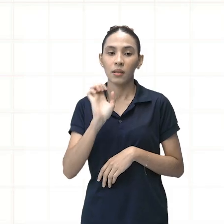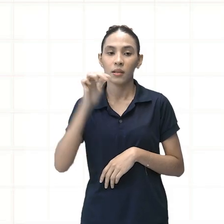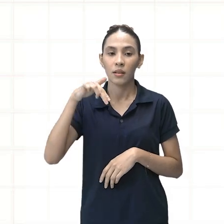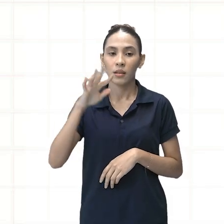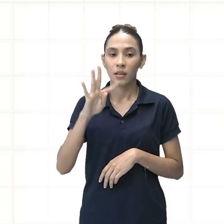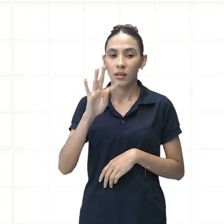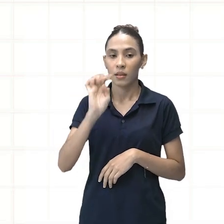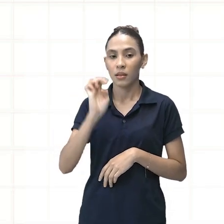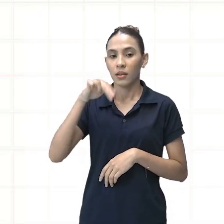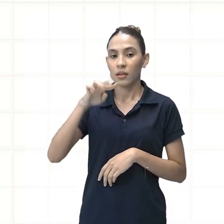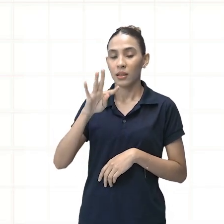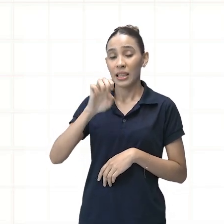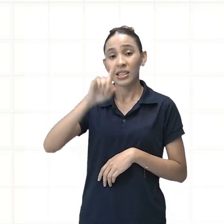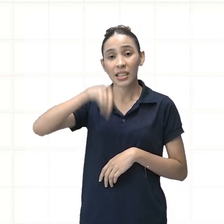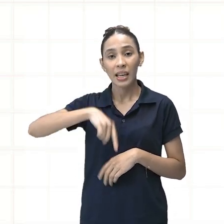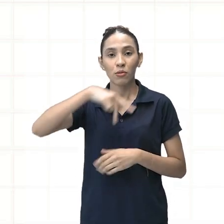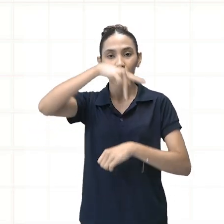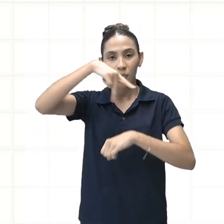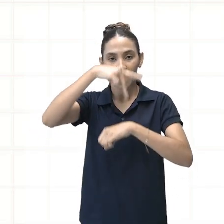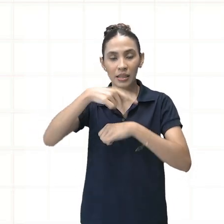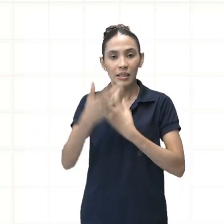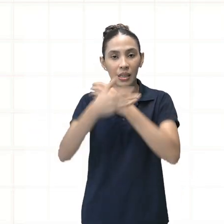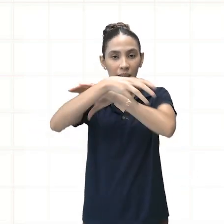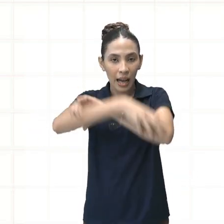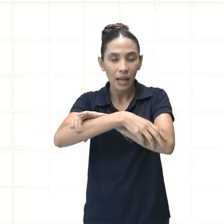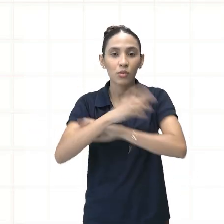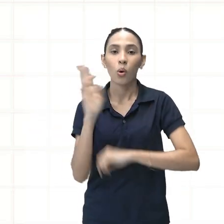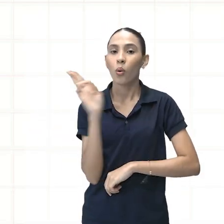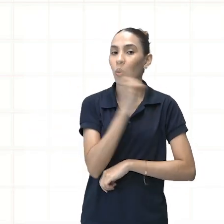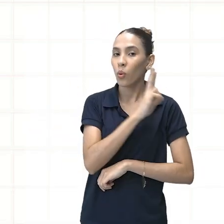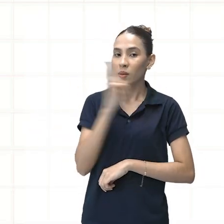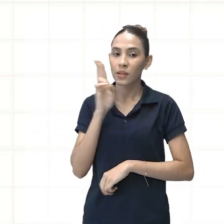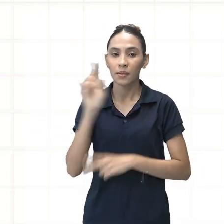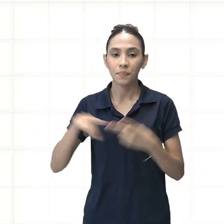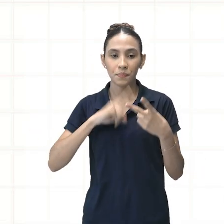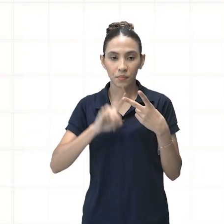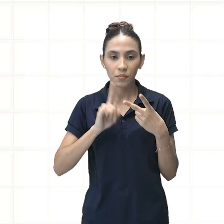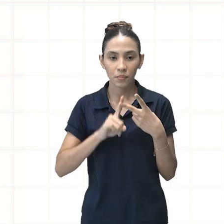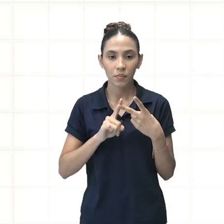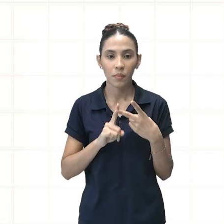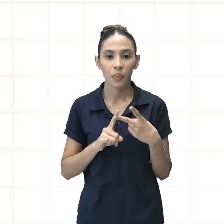aliados, que é formado, né, pela Rússia, certo?